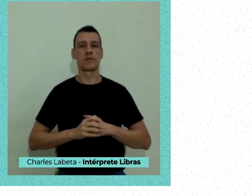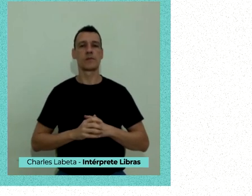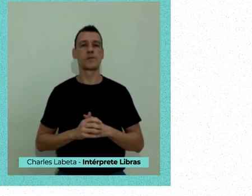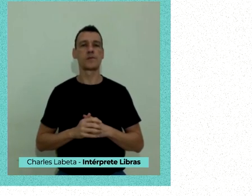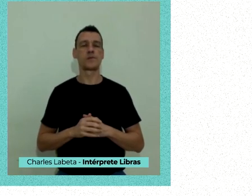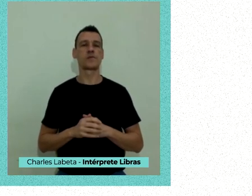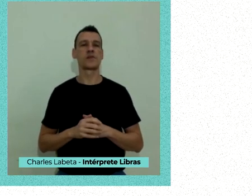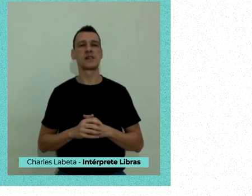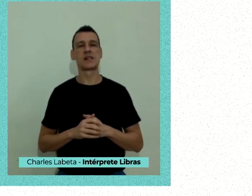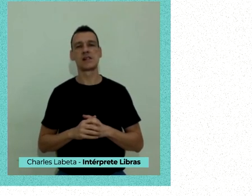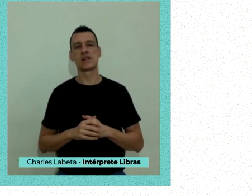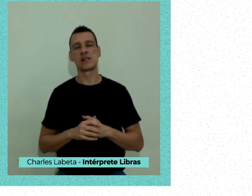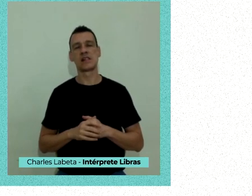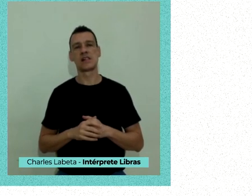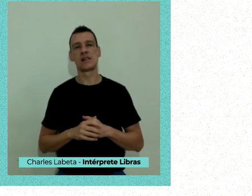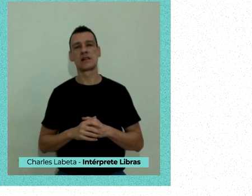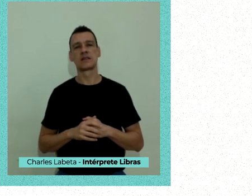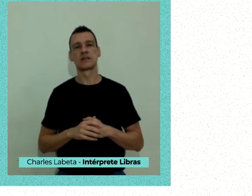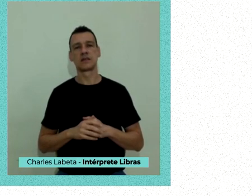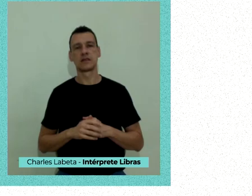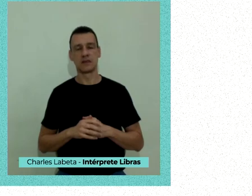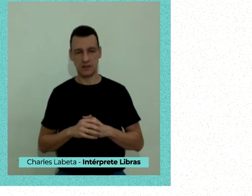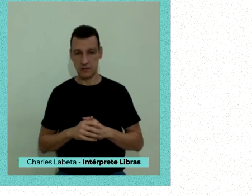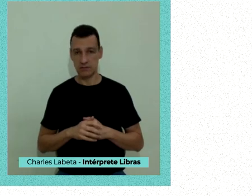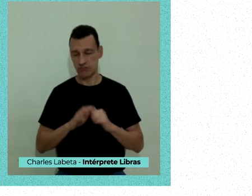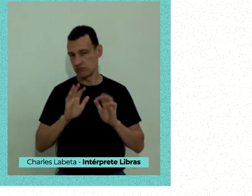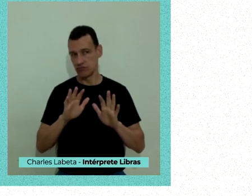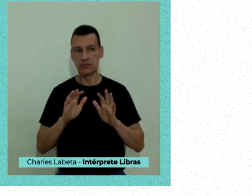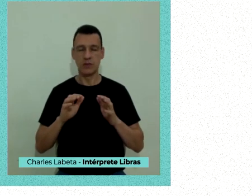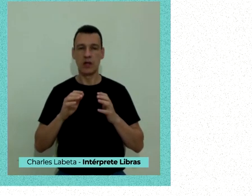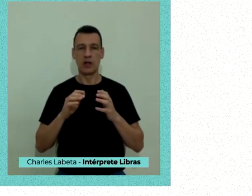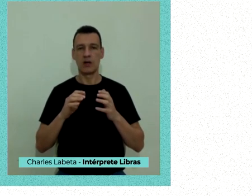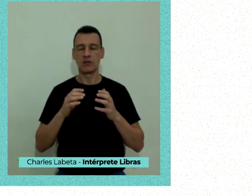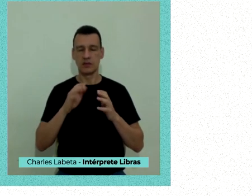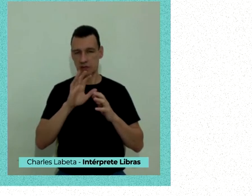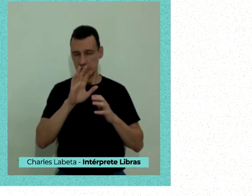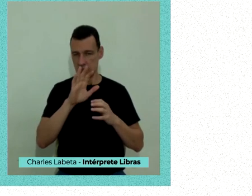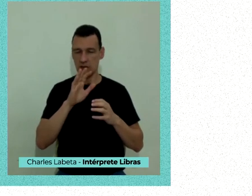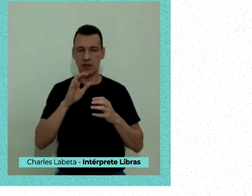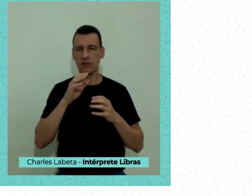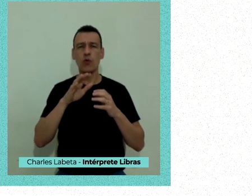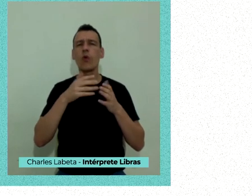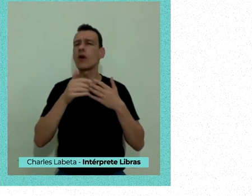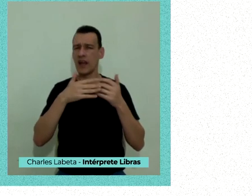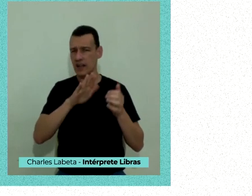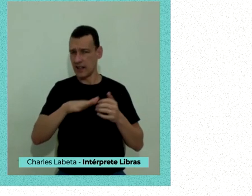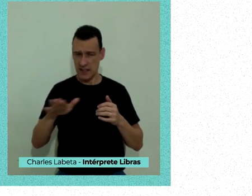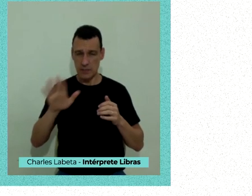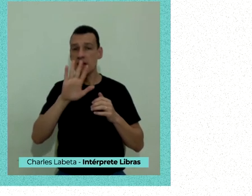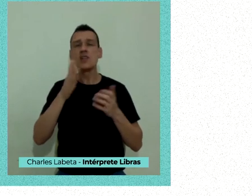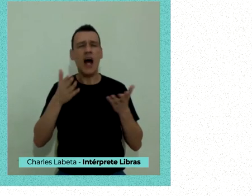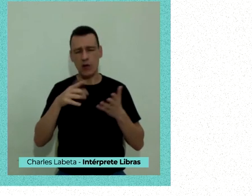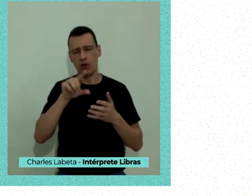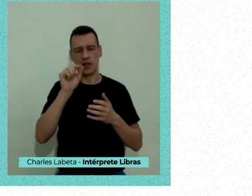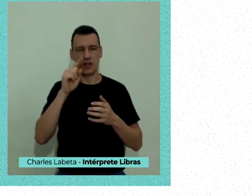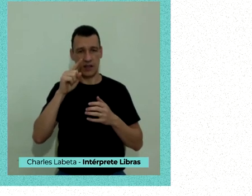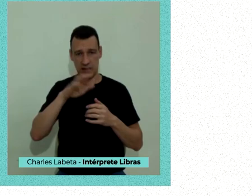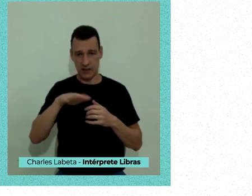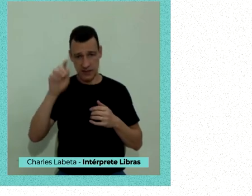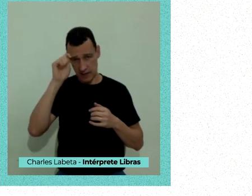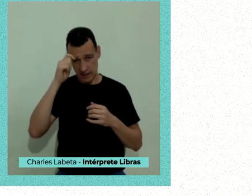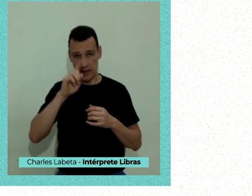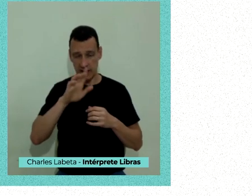para todas as crianças, vamos pensar nas crianças negras hoje, que sofrem preconceito dentro da escola, e que nós precisamos preparar